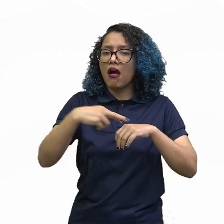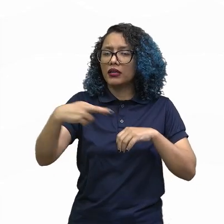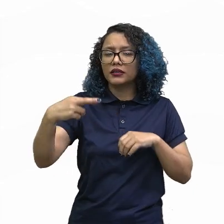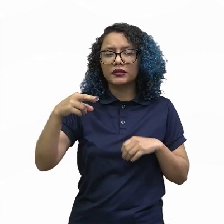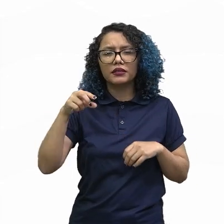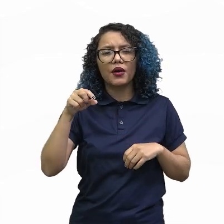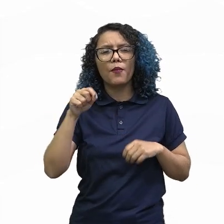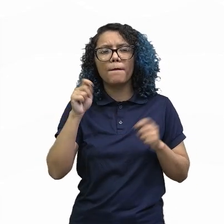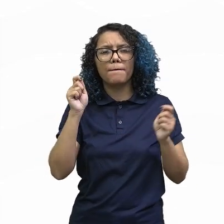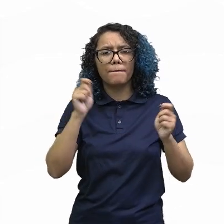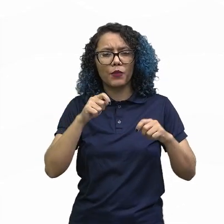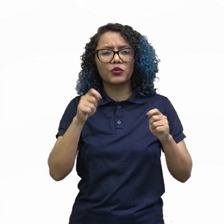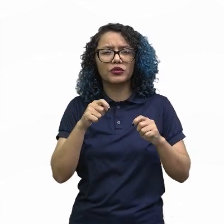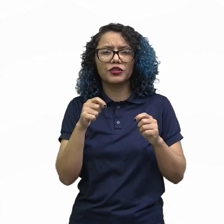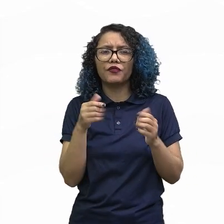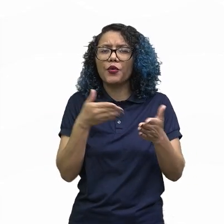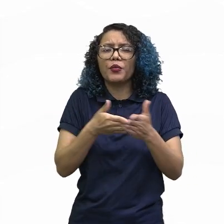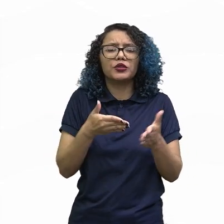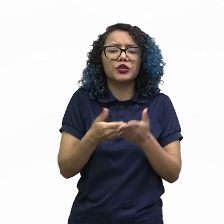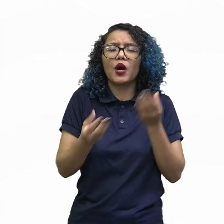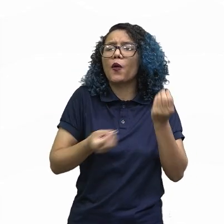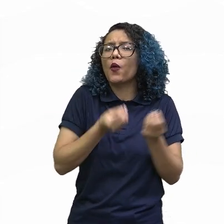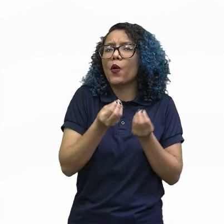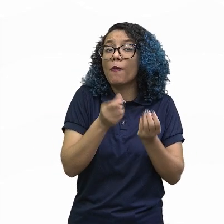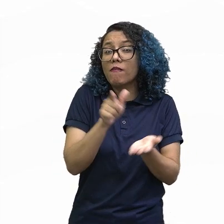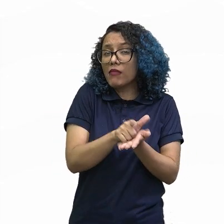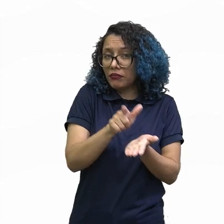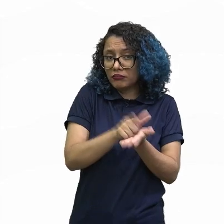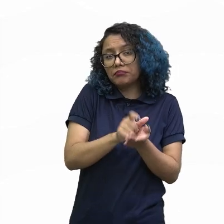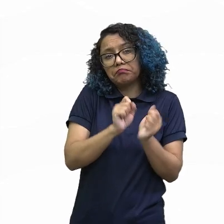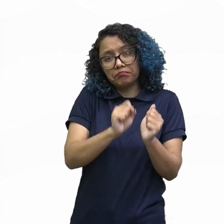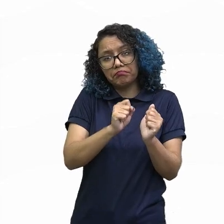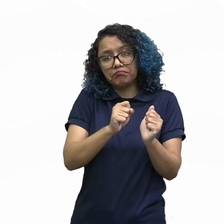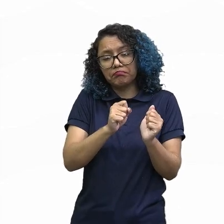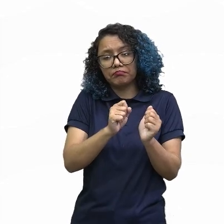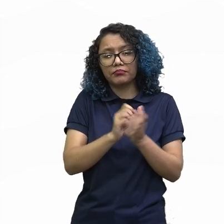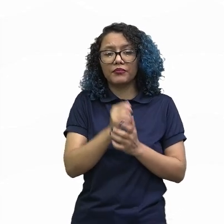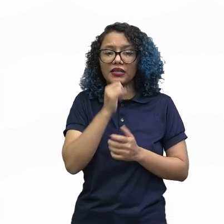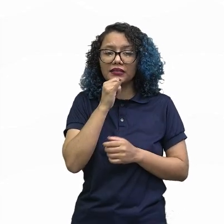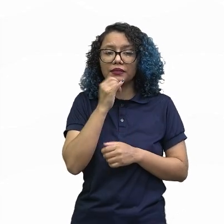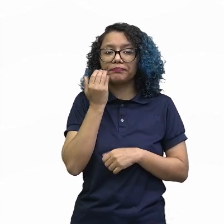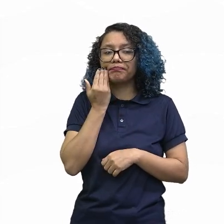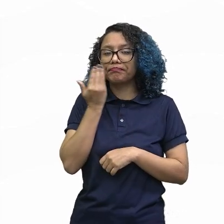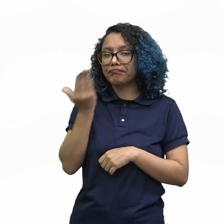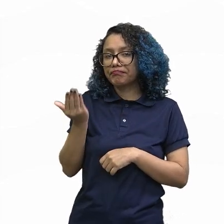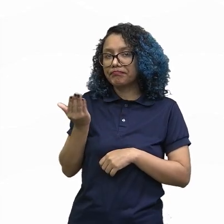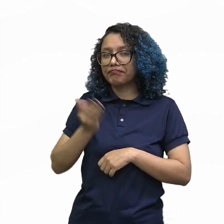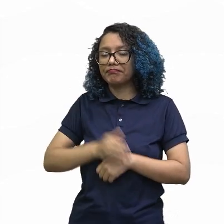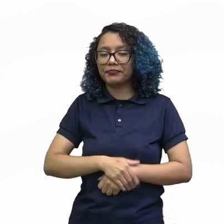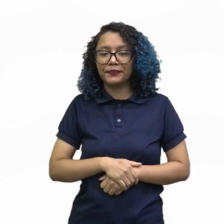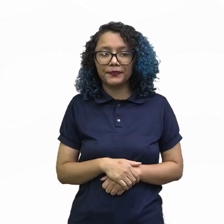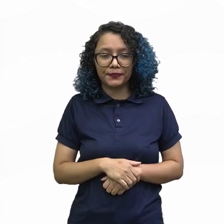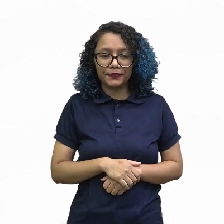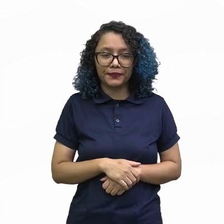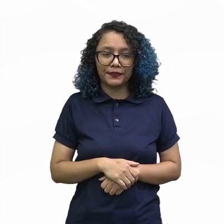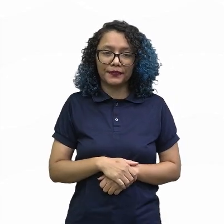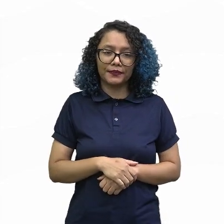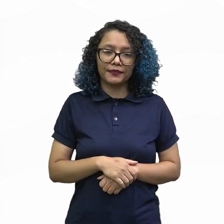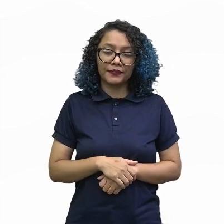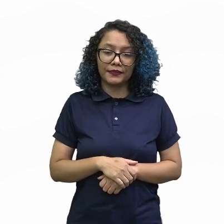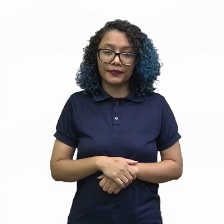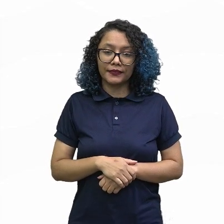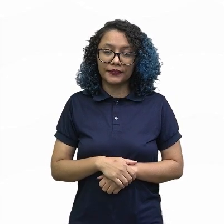radioatividade pode ser impedida por uma folha de papel, como você pode perceber aí.